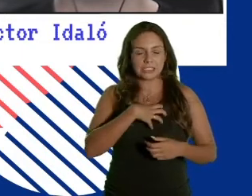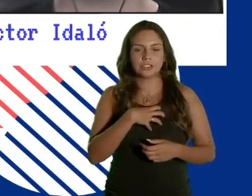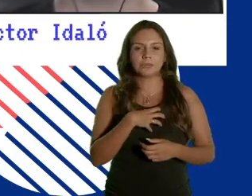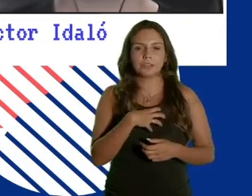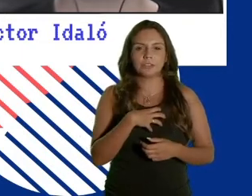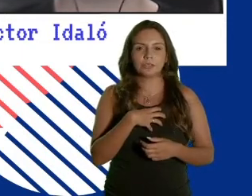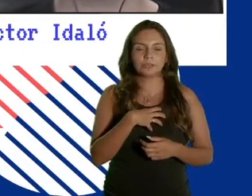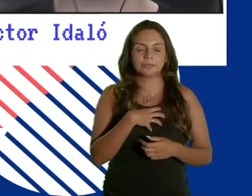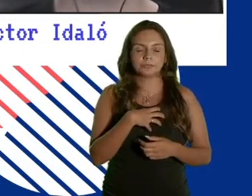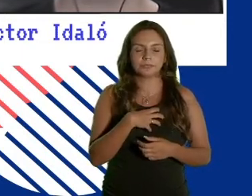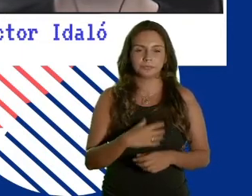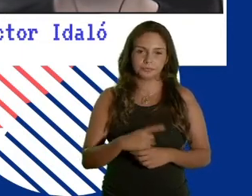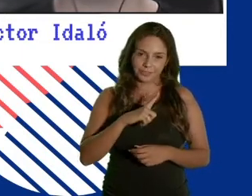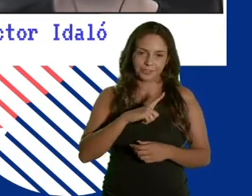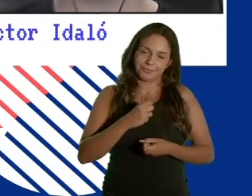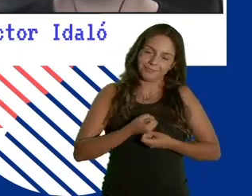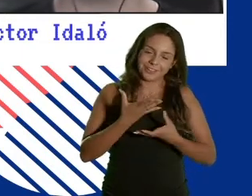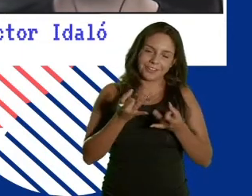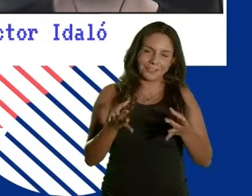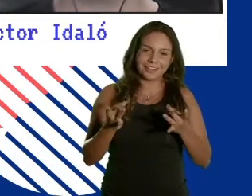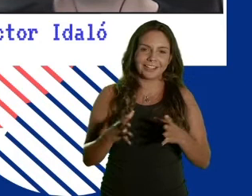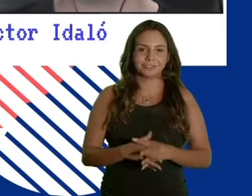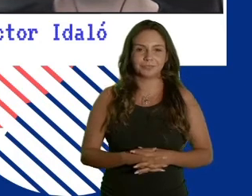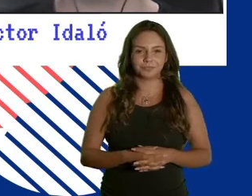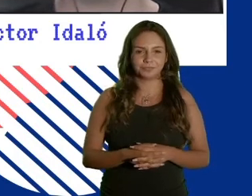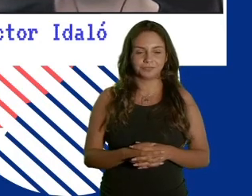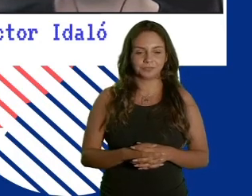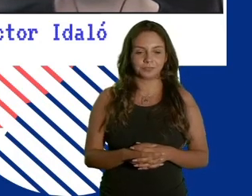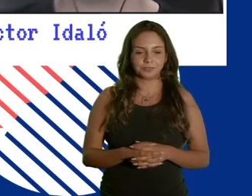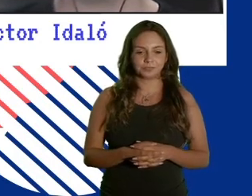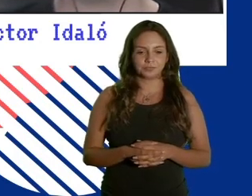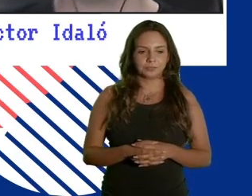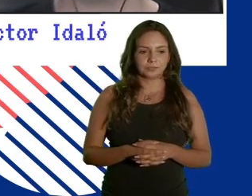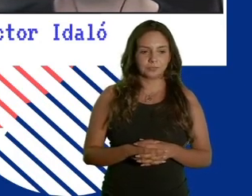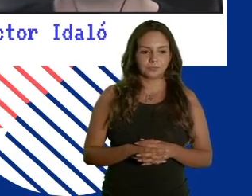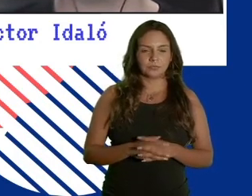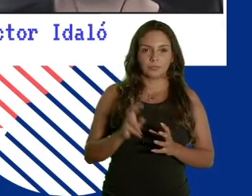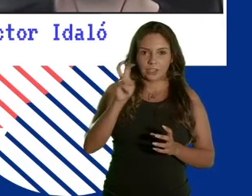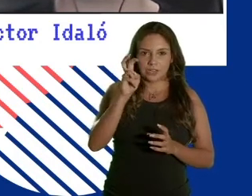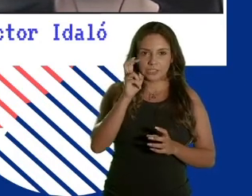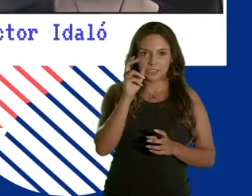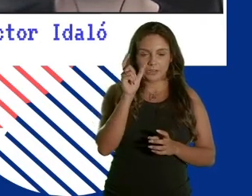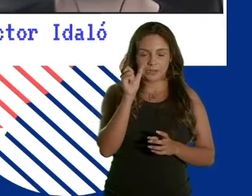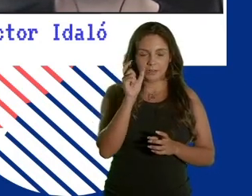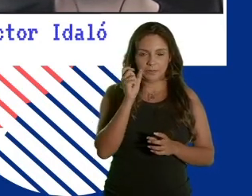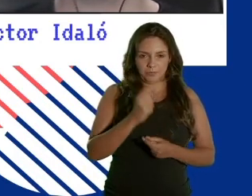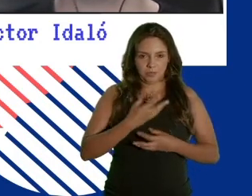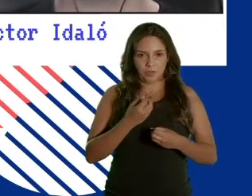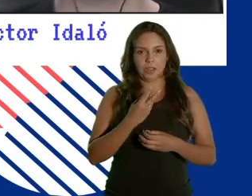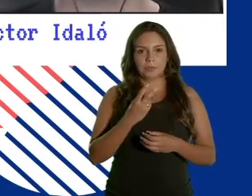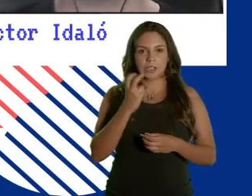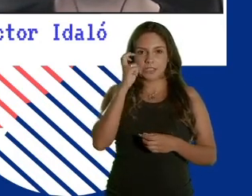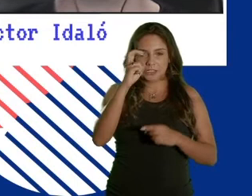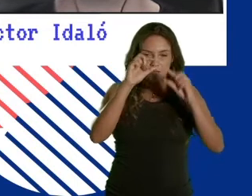sentimento, isso eu tenho para dar e vender. A quinta é um poeminha de 5 versos,